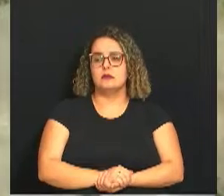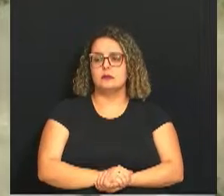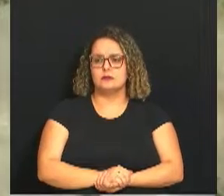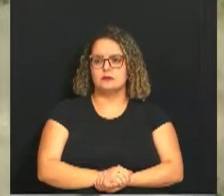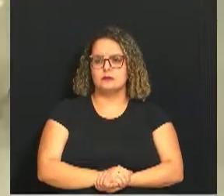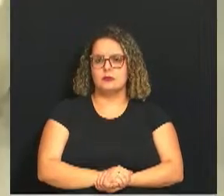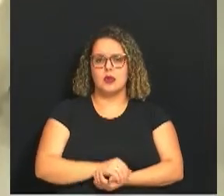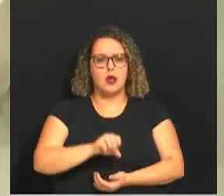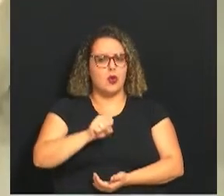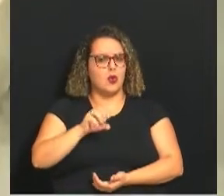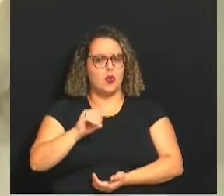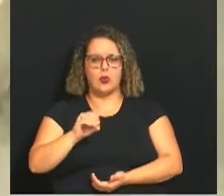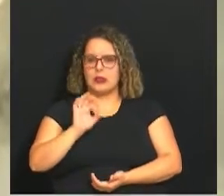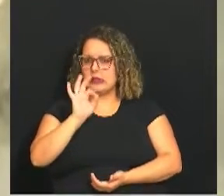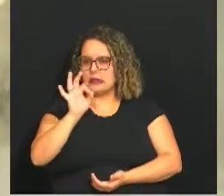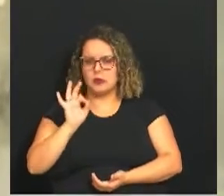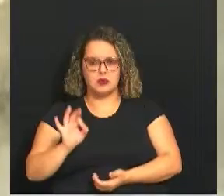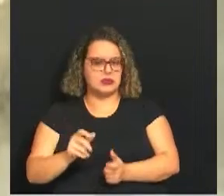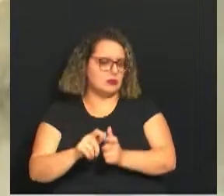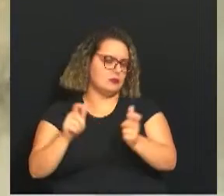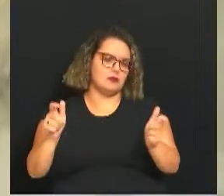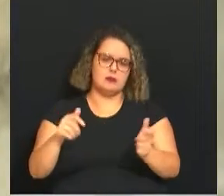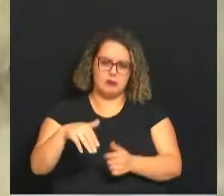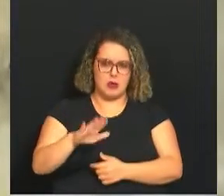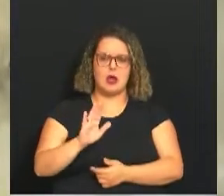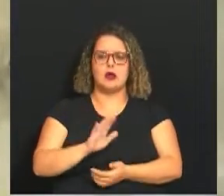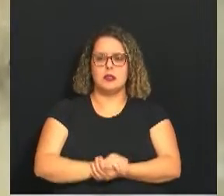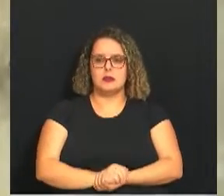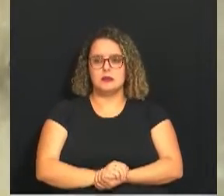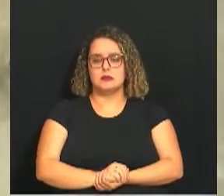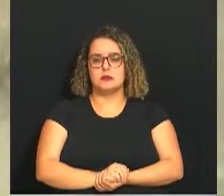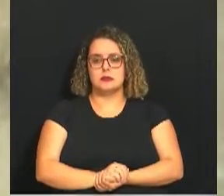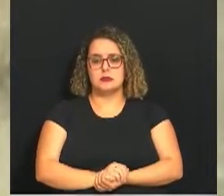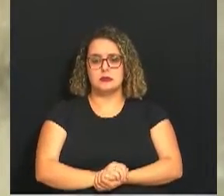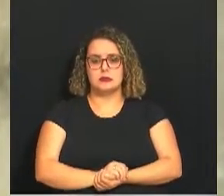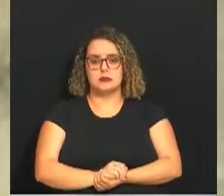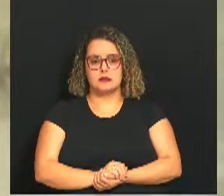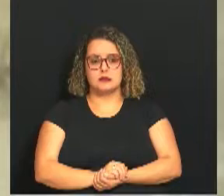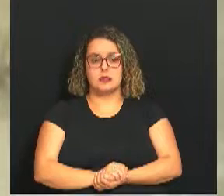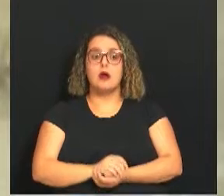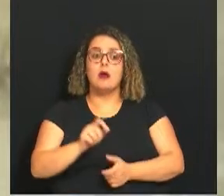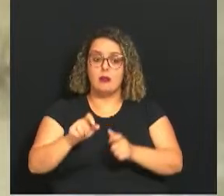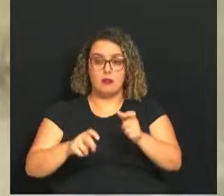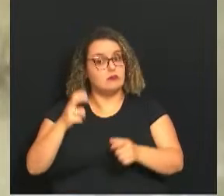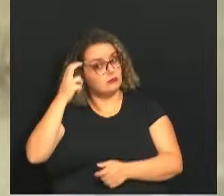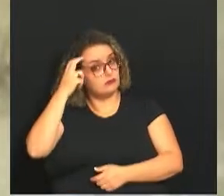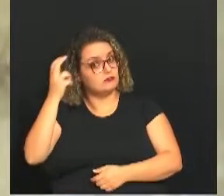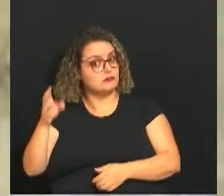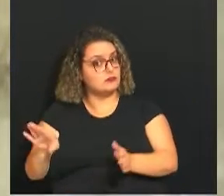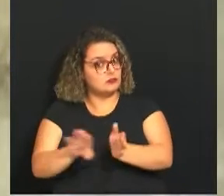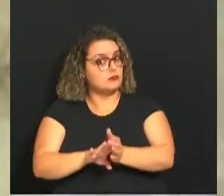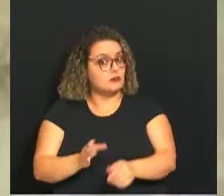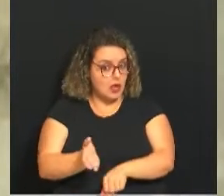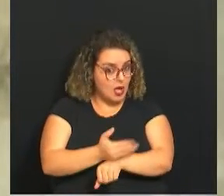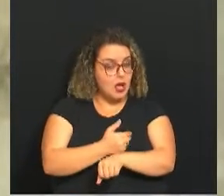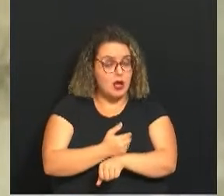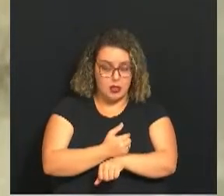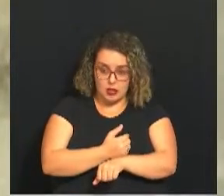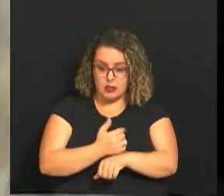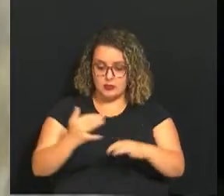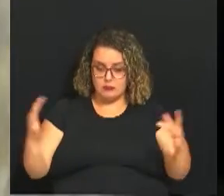uns 80%, viu? Uns 80%, apesar também que as pessoas estão meio inteligentes, as pessoas vêm antes também, antes dá um movimento, as